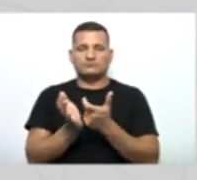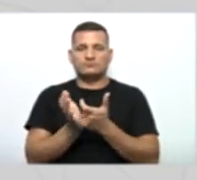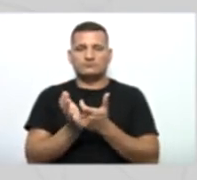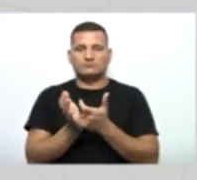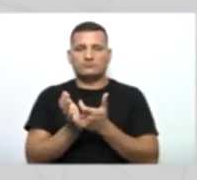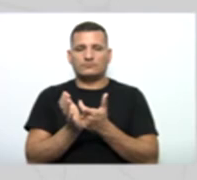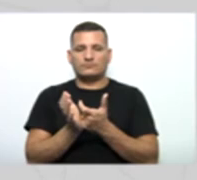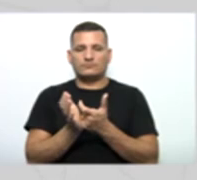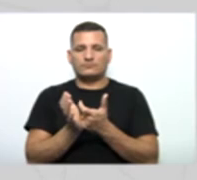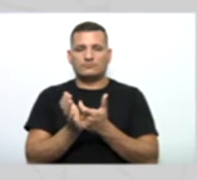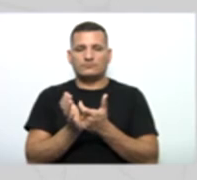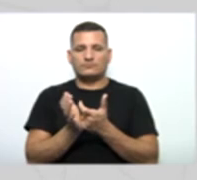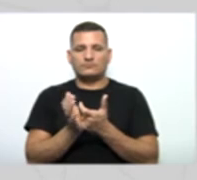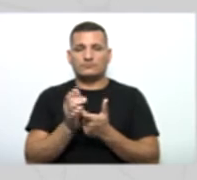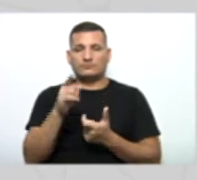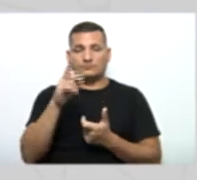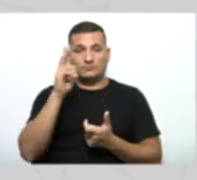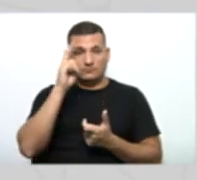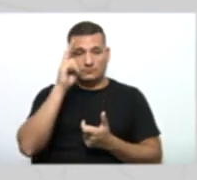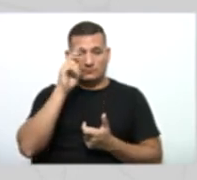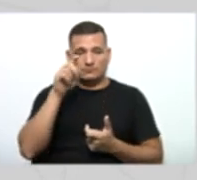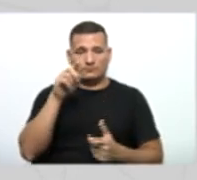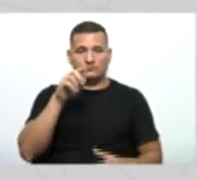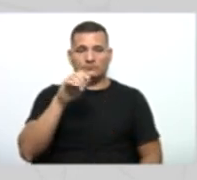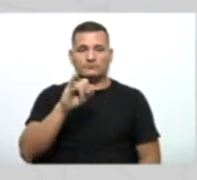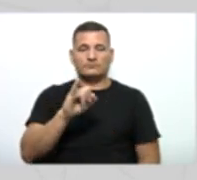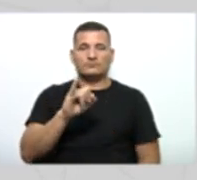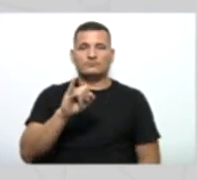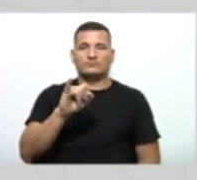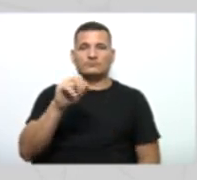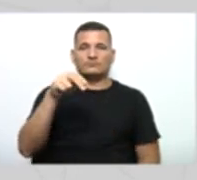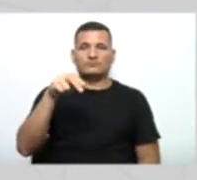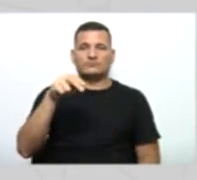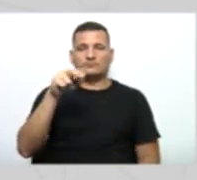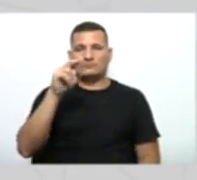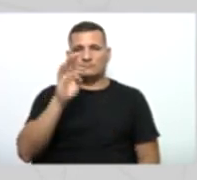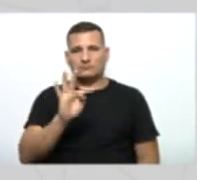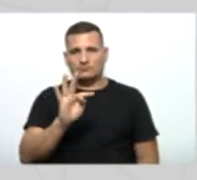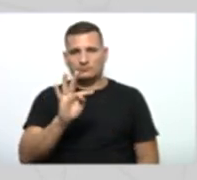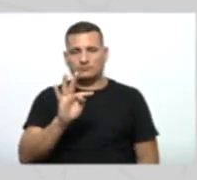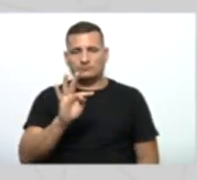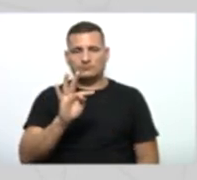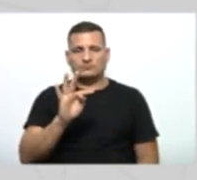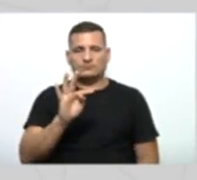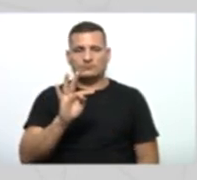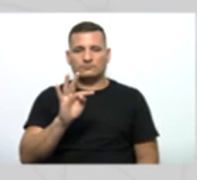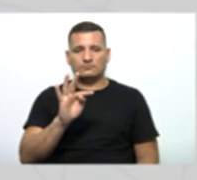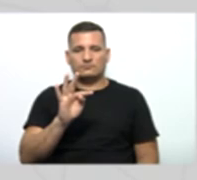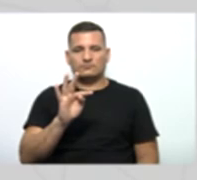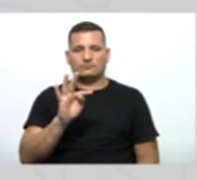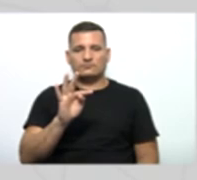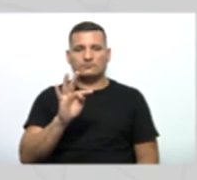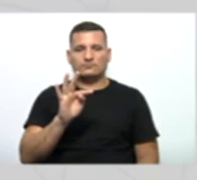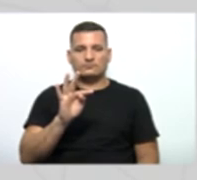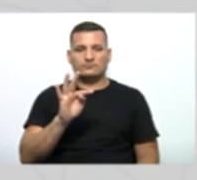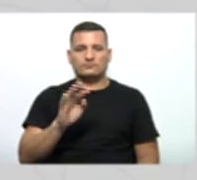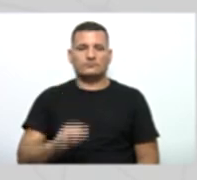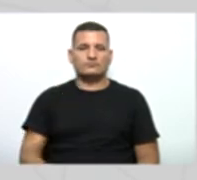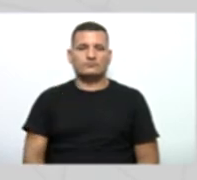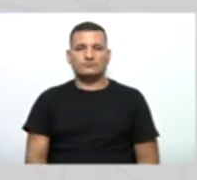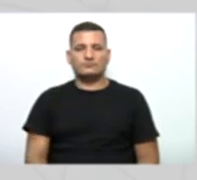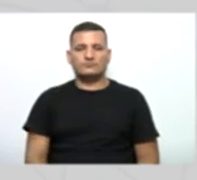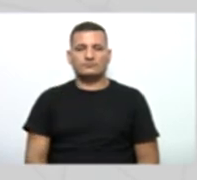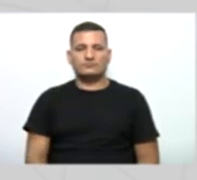lembrando, viu, pessoal? Lembrem do init, certo? É a expressão padrão que define o método construtor da nossa